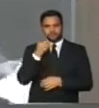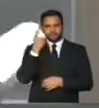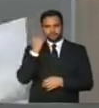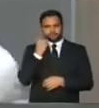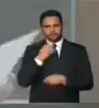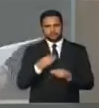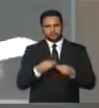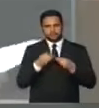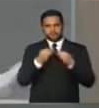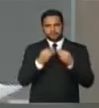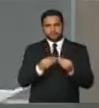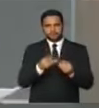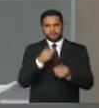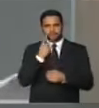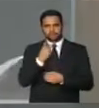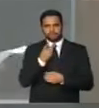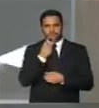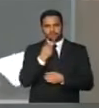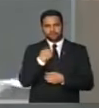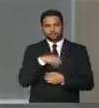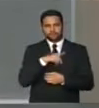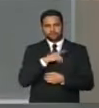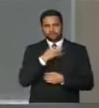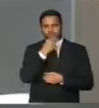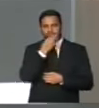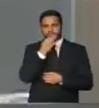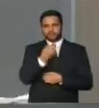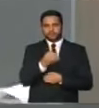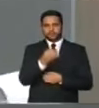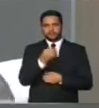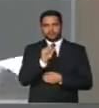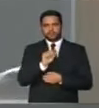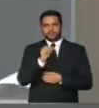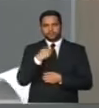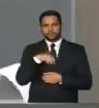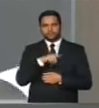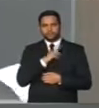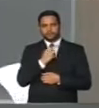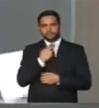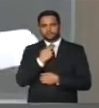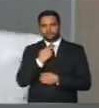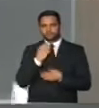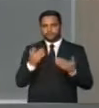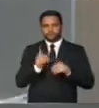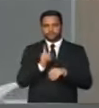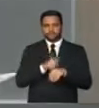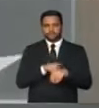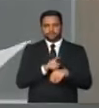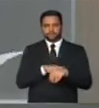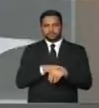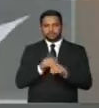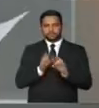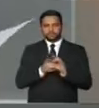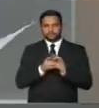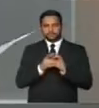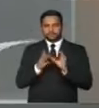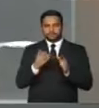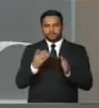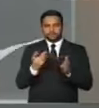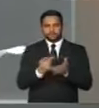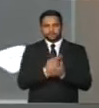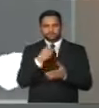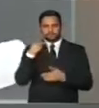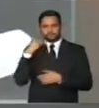deputados, queremos reafirmar a nossa posição, que nós não podemos, nesse momento, deixar que as